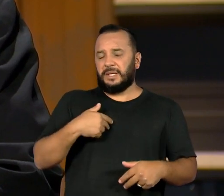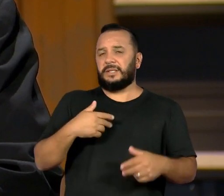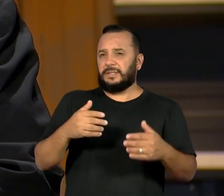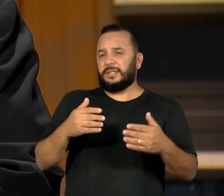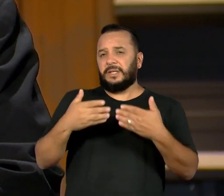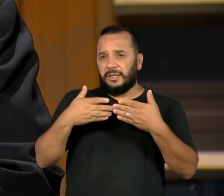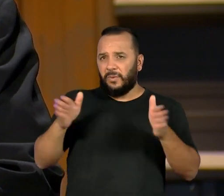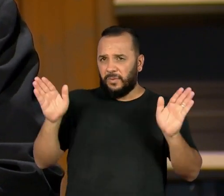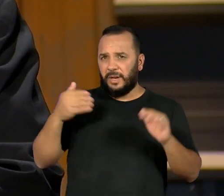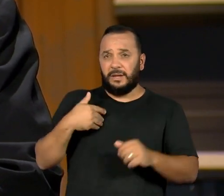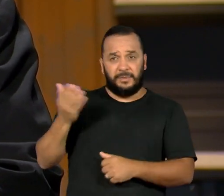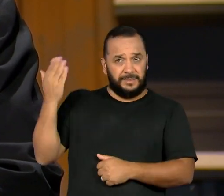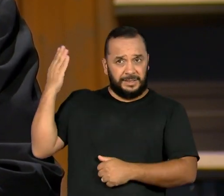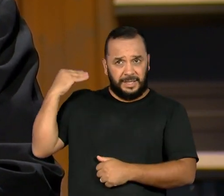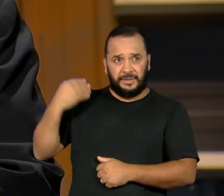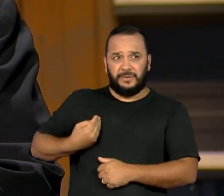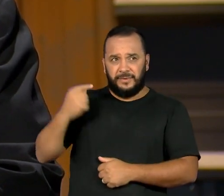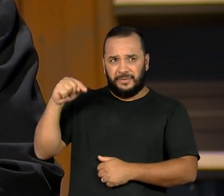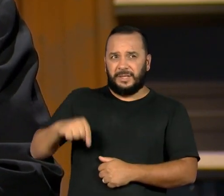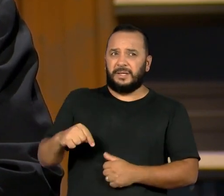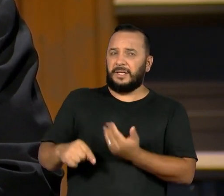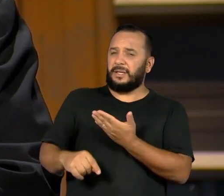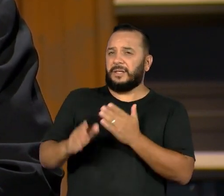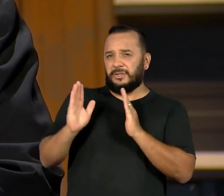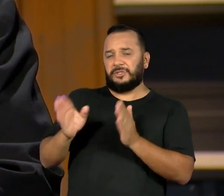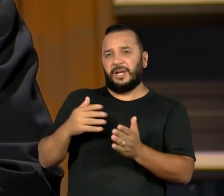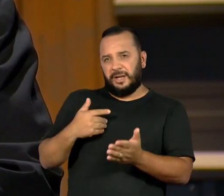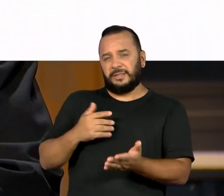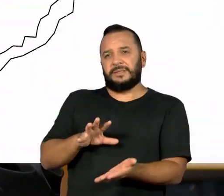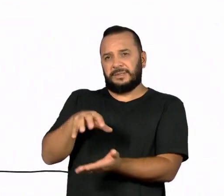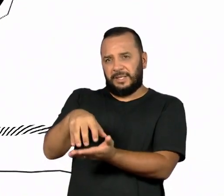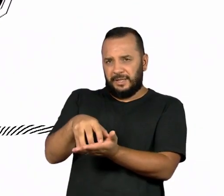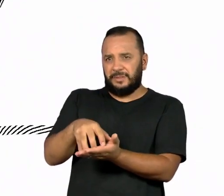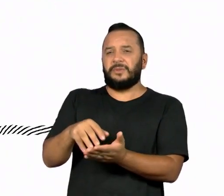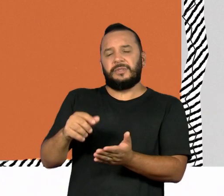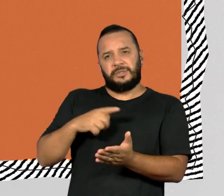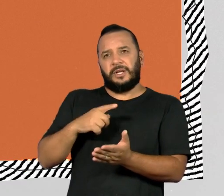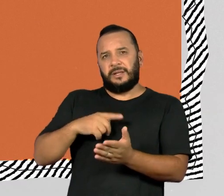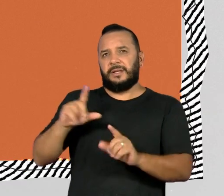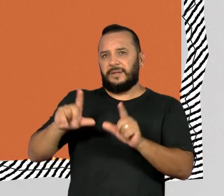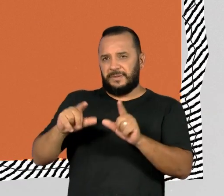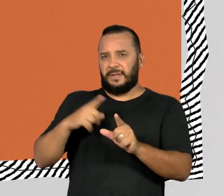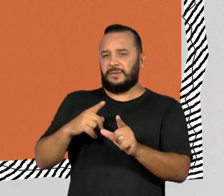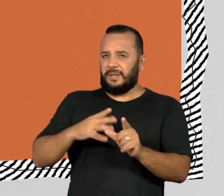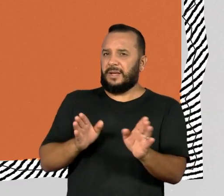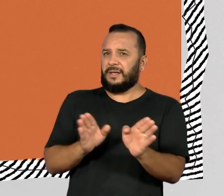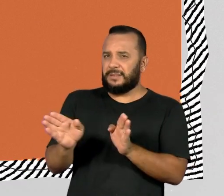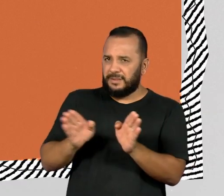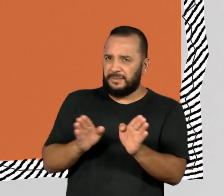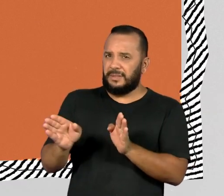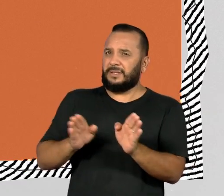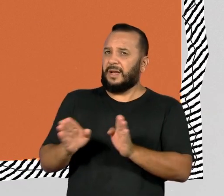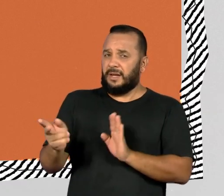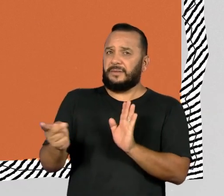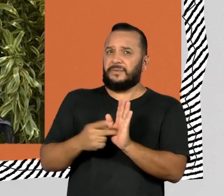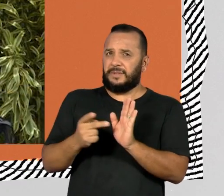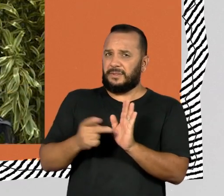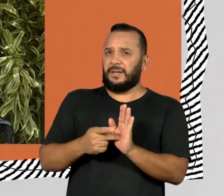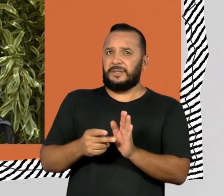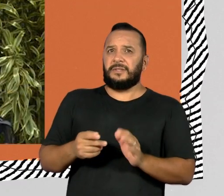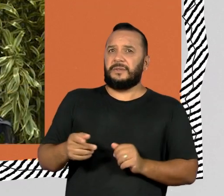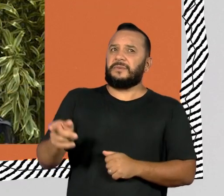presente com o Zé Roberto Maluf, inauguraram um centro de mídia que oferece uma série de recursos de acessibilidade. Eles são